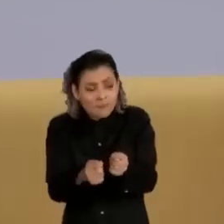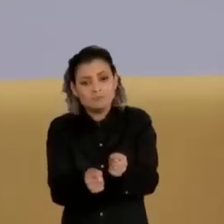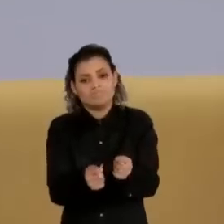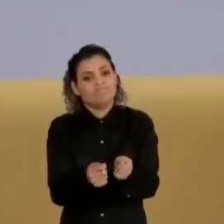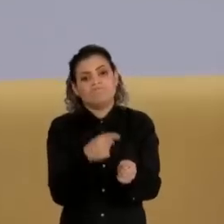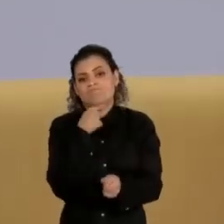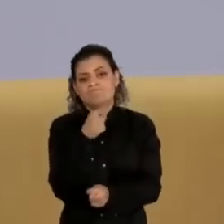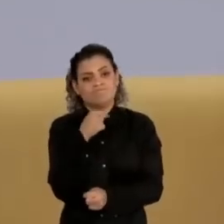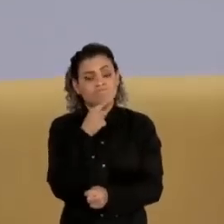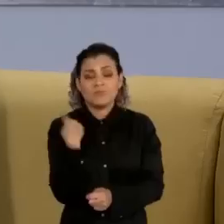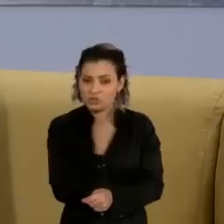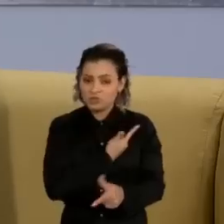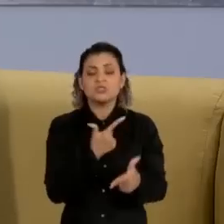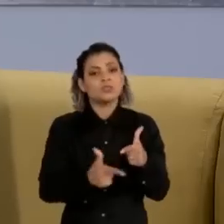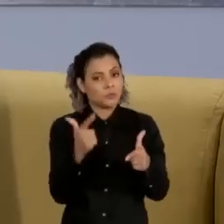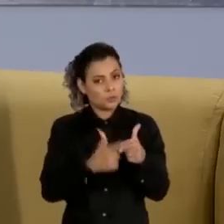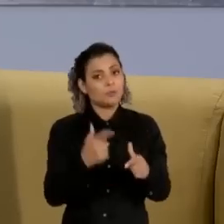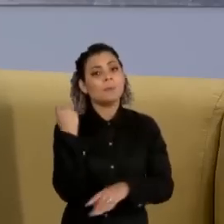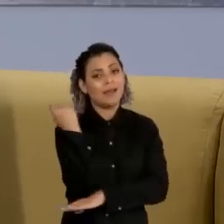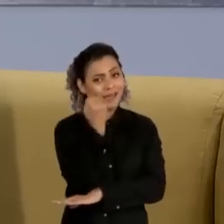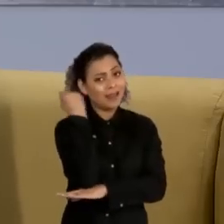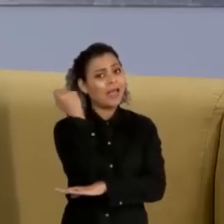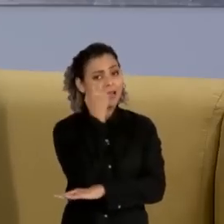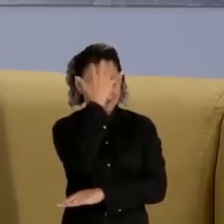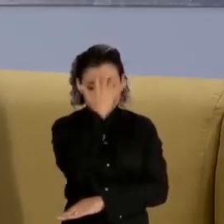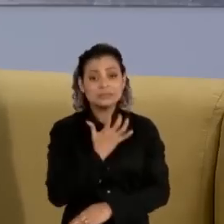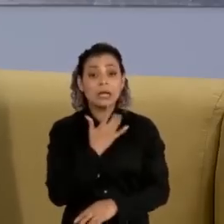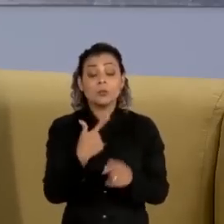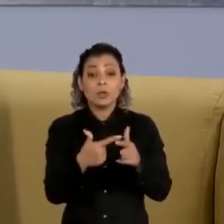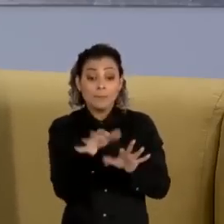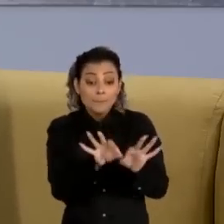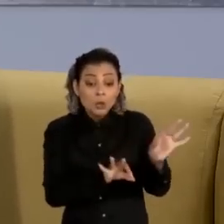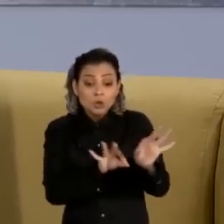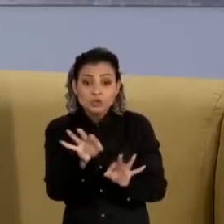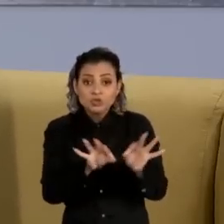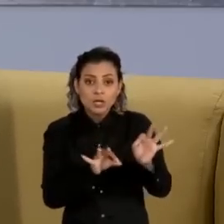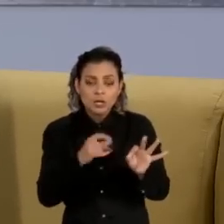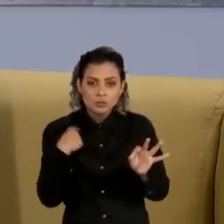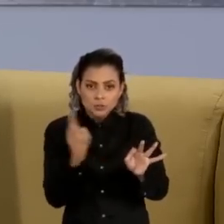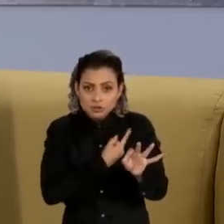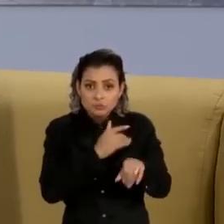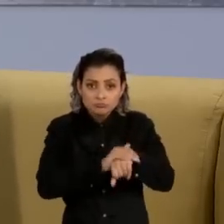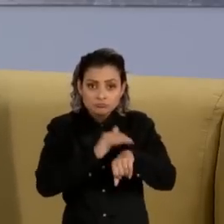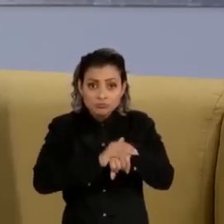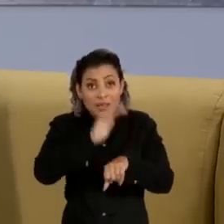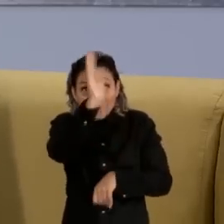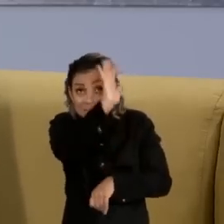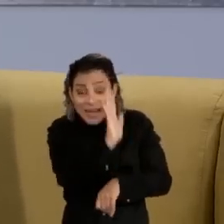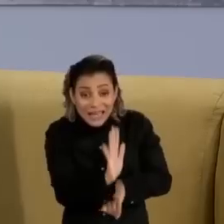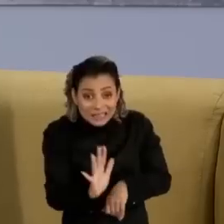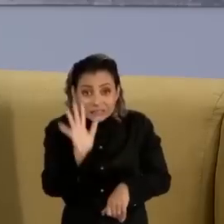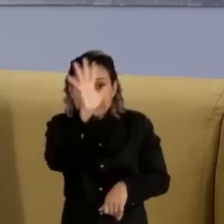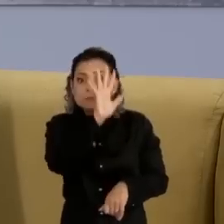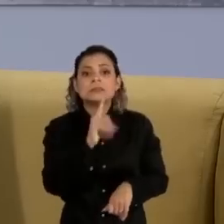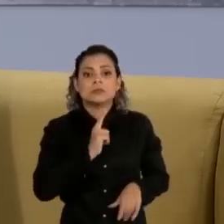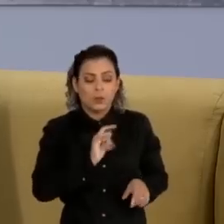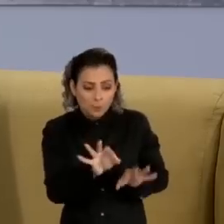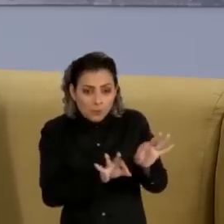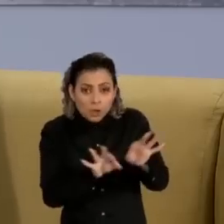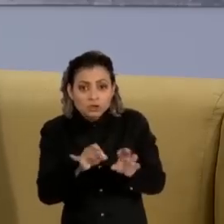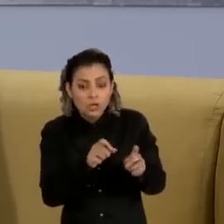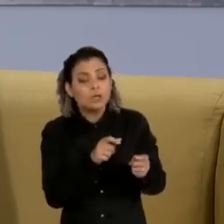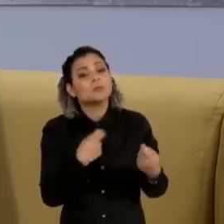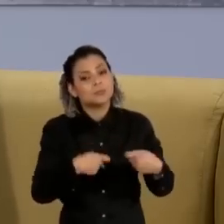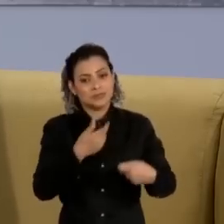Então, nós temos problemas graves num programa que está instalado nacionalmente, que demanda